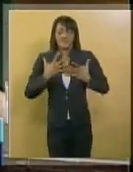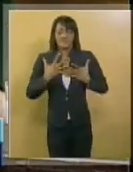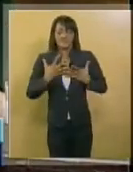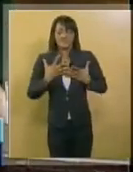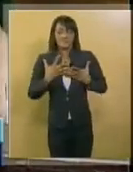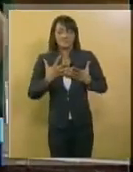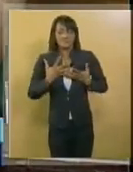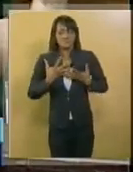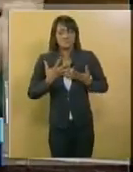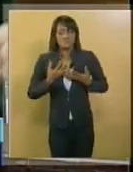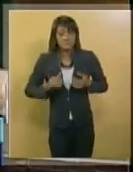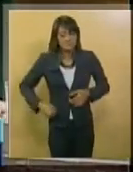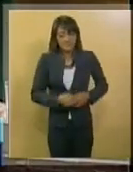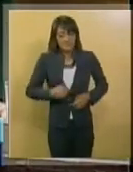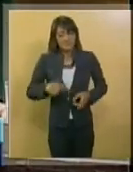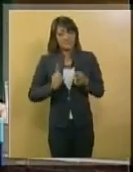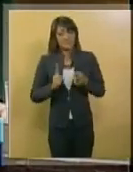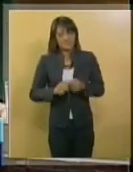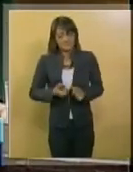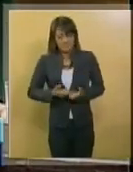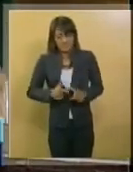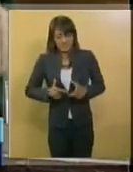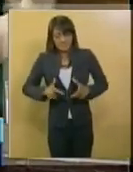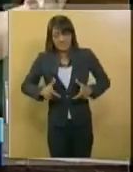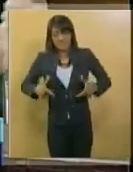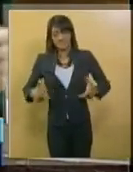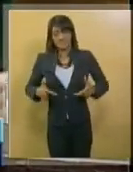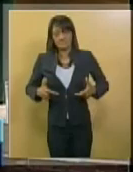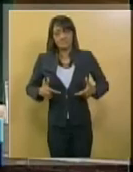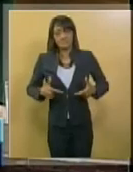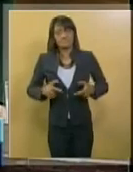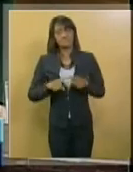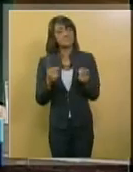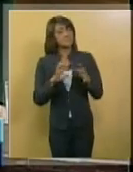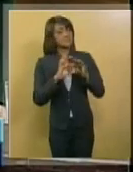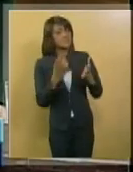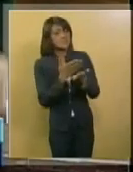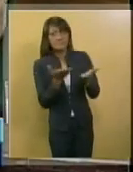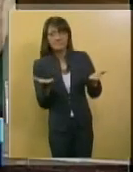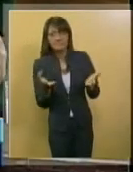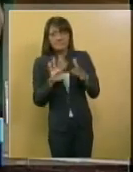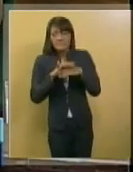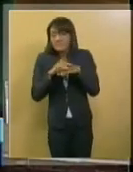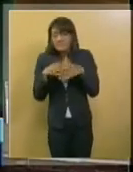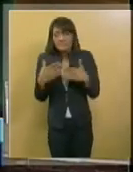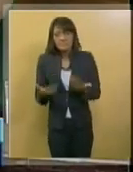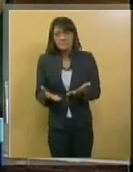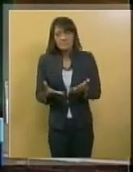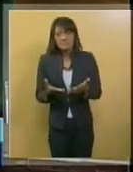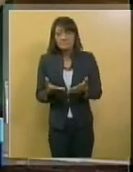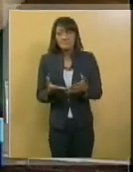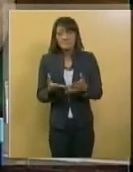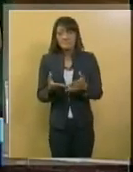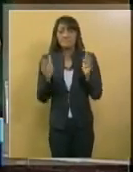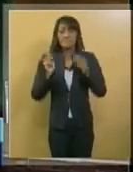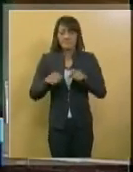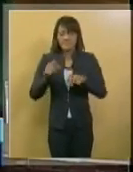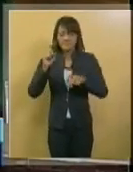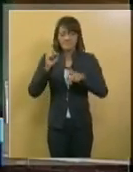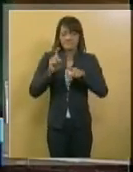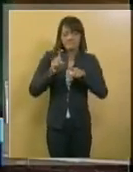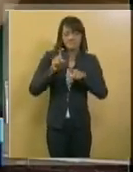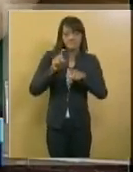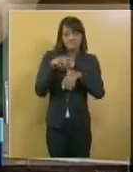no organismo. Voltar a se proliferar. Mas é liberado, senhores. E é liberado para contaminar sexualmente